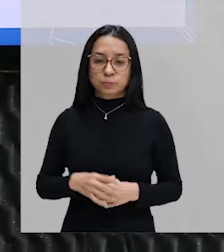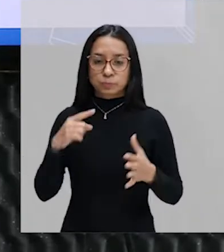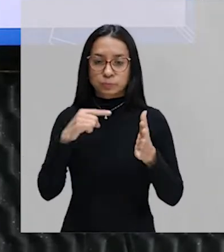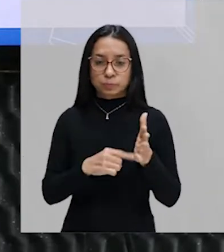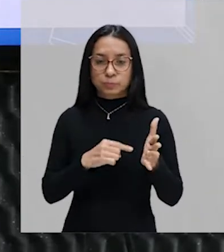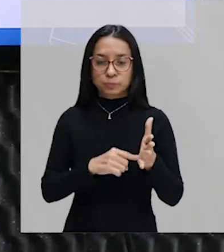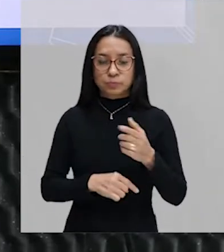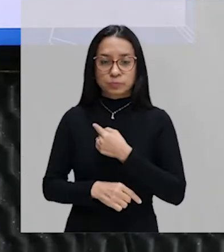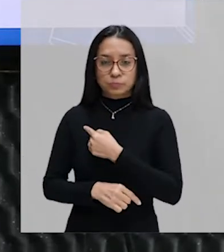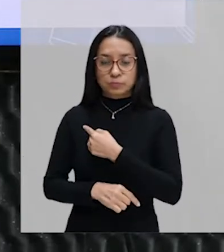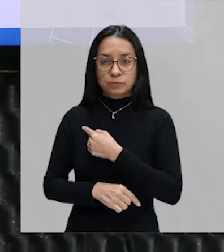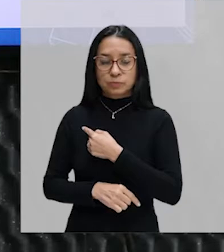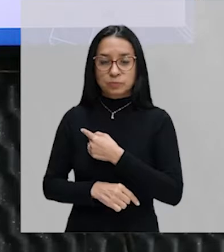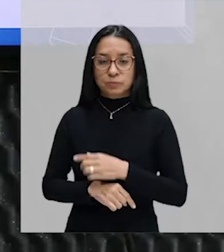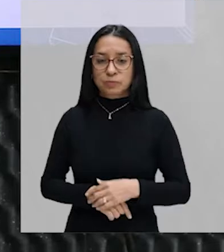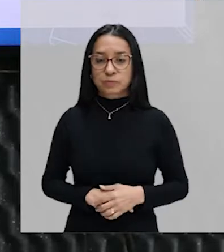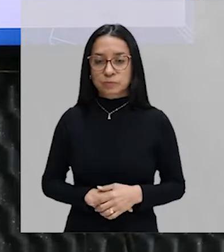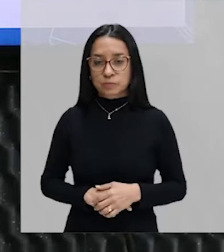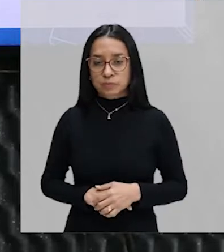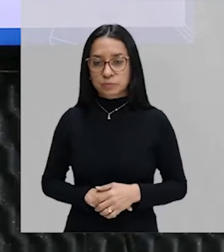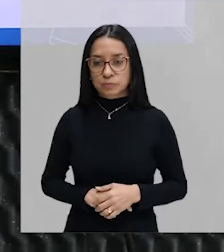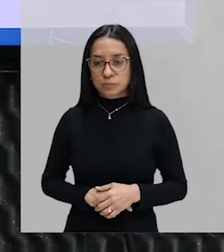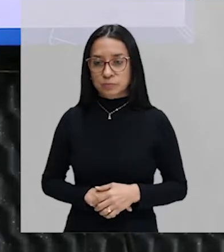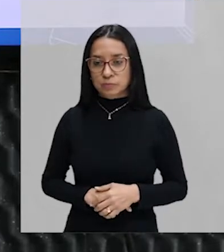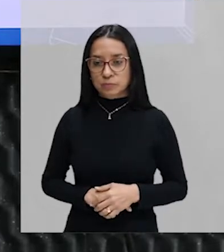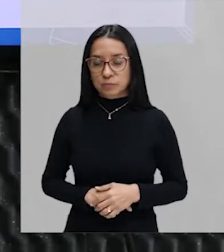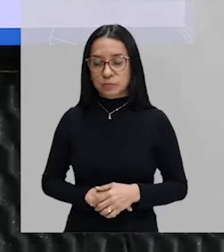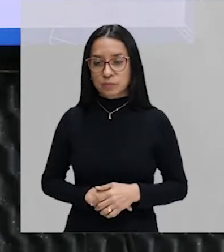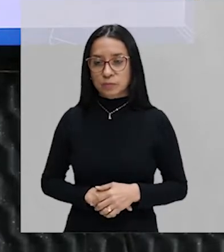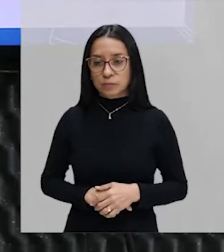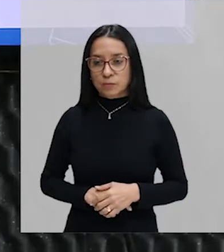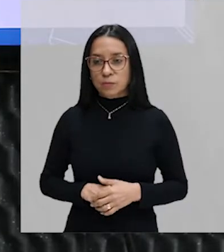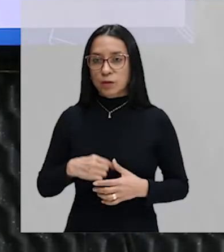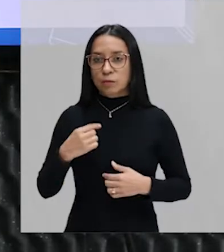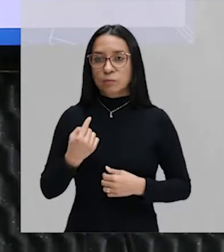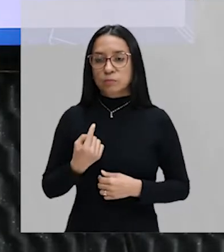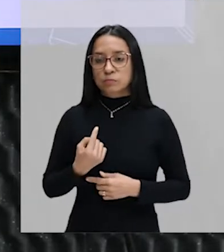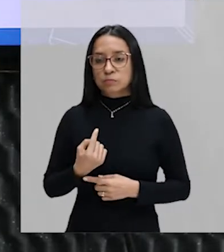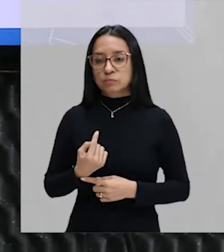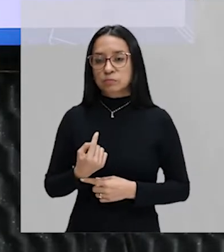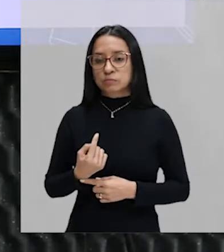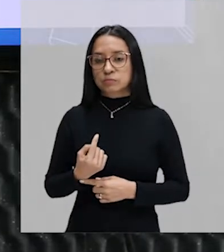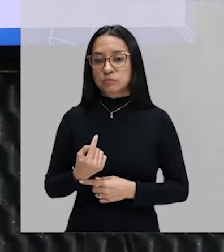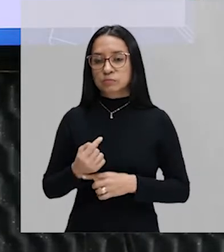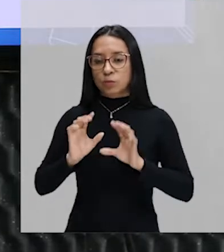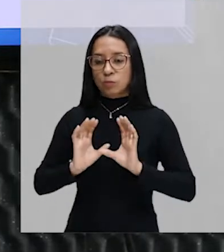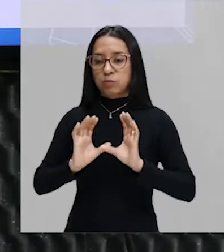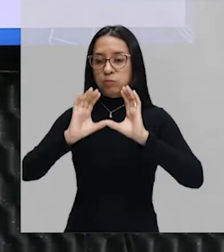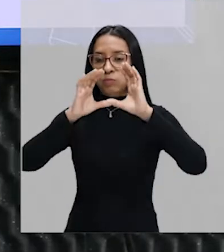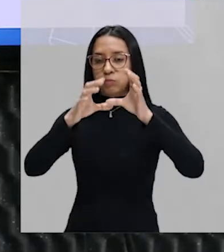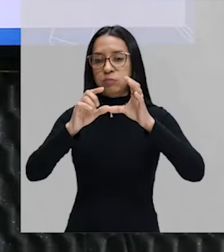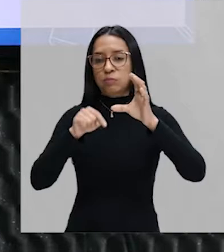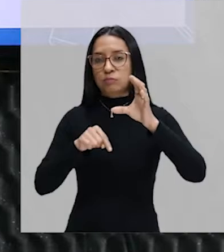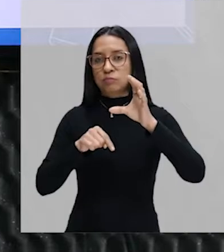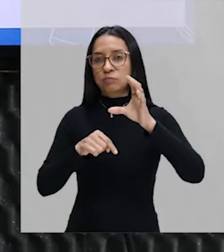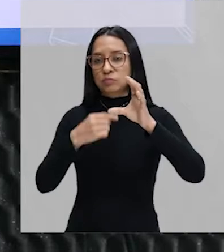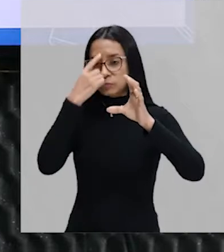Pontuação. Até falei para vocês ainda há pouco quando eu mostrei algumas marcações. Nós temos aqui, ó, arremessou daqui, tá? Quantos